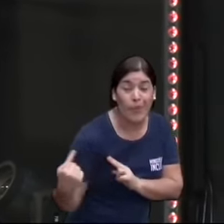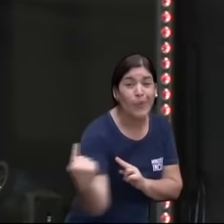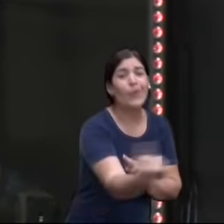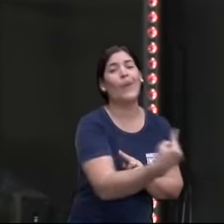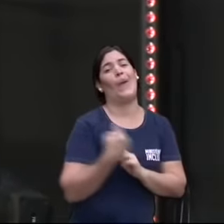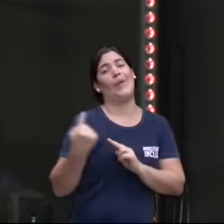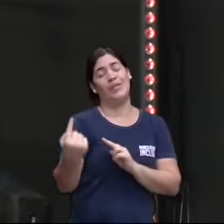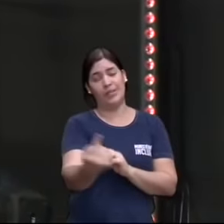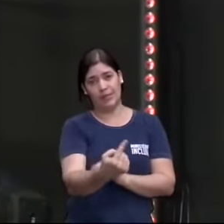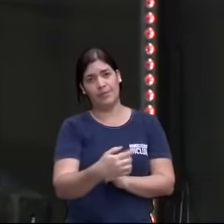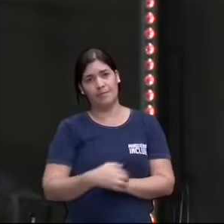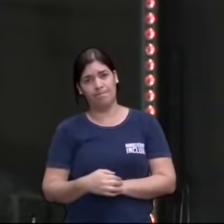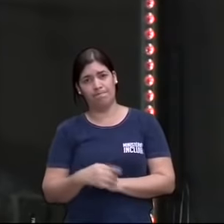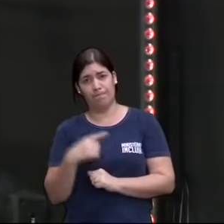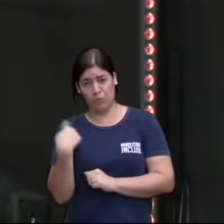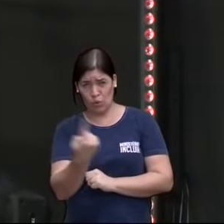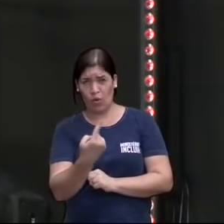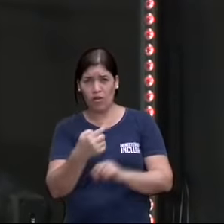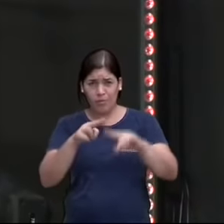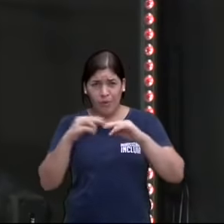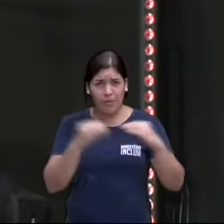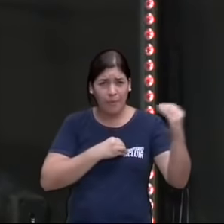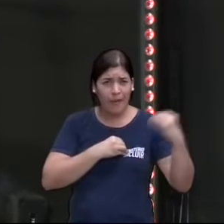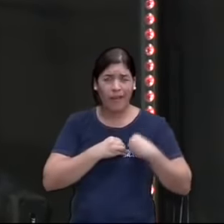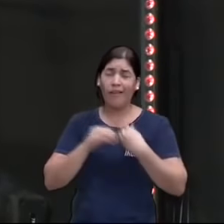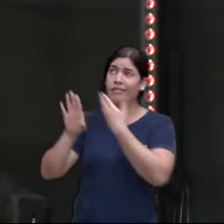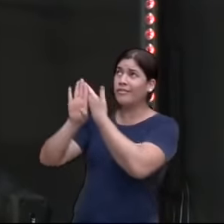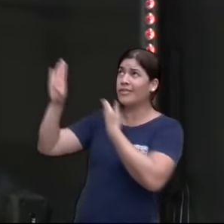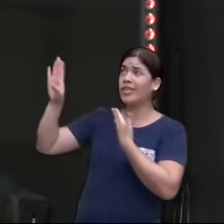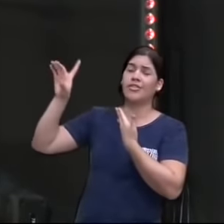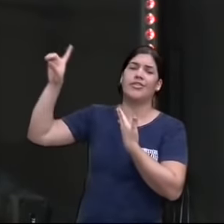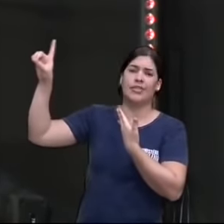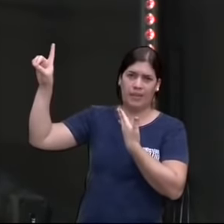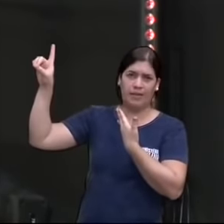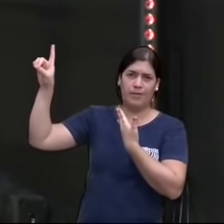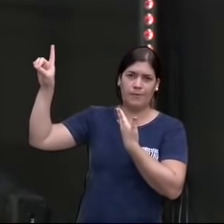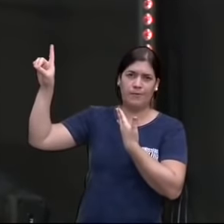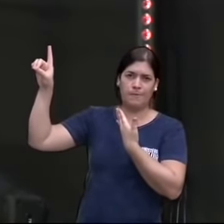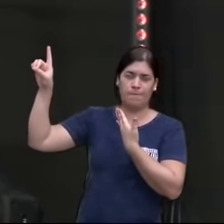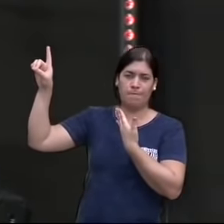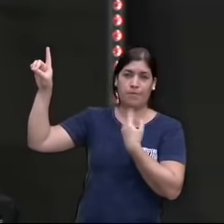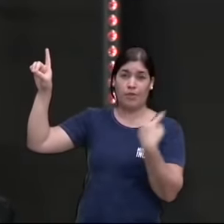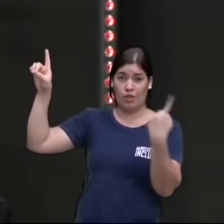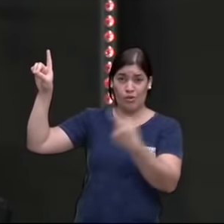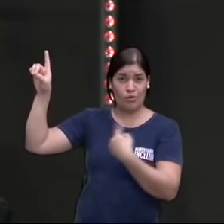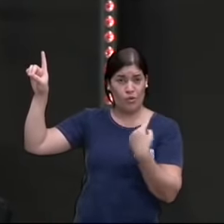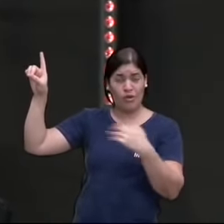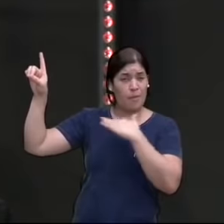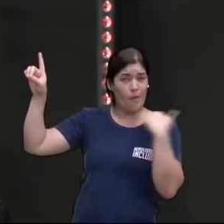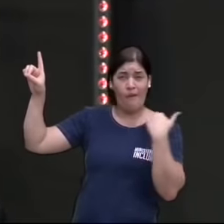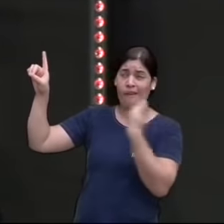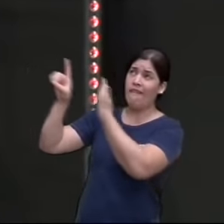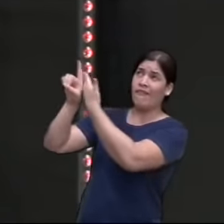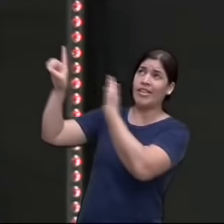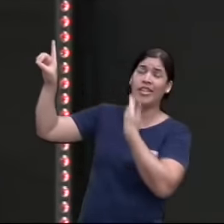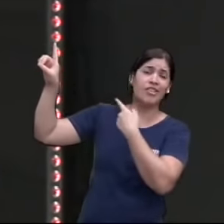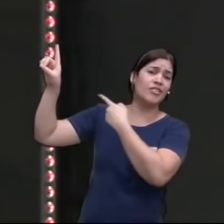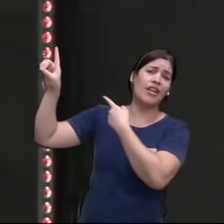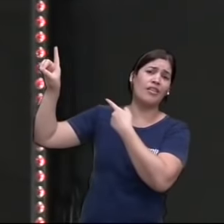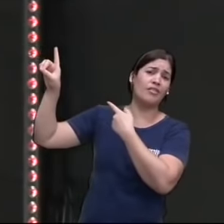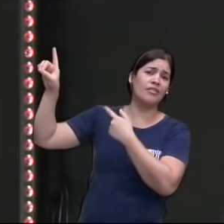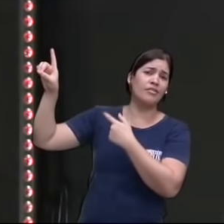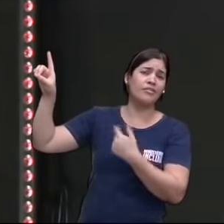Nós, por causa do pecado, estávamos afastados de Deus, e morreríamos afastados de Deus. Quem morre afastado de Deus, morre